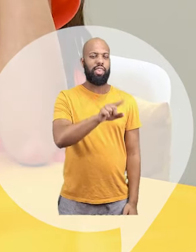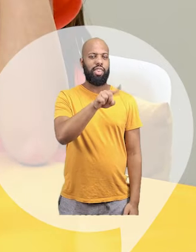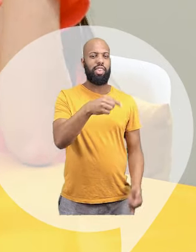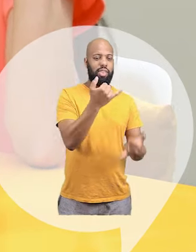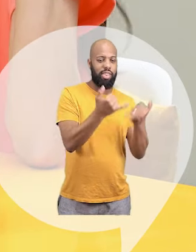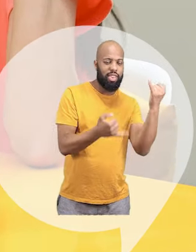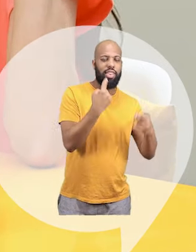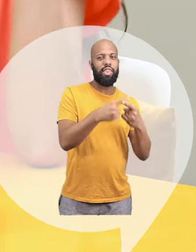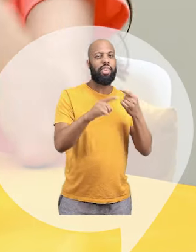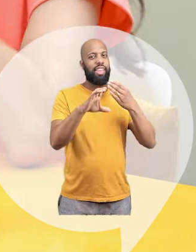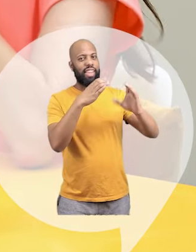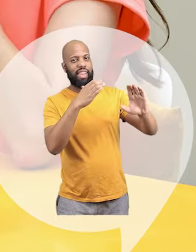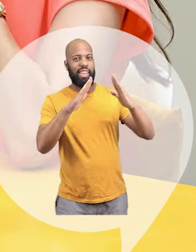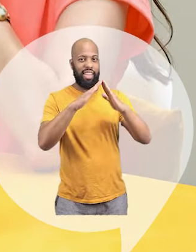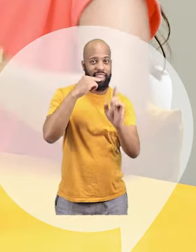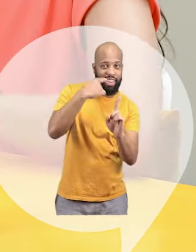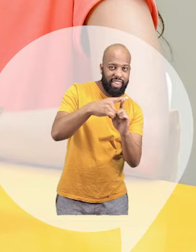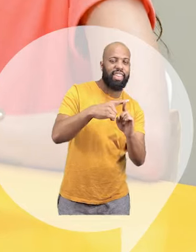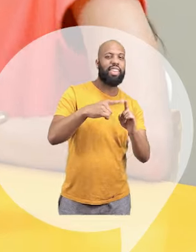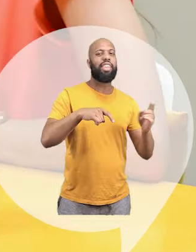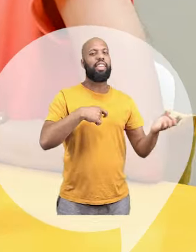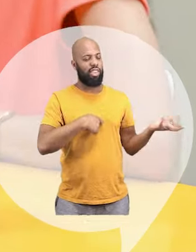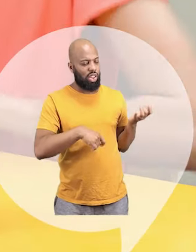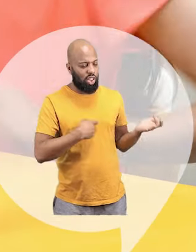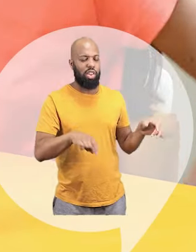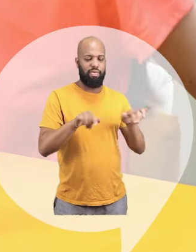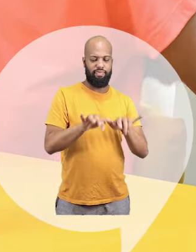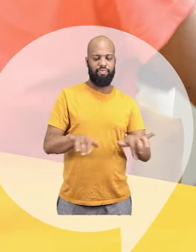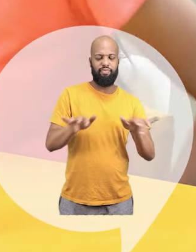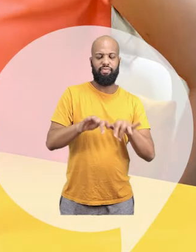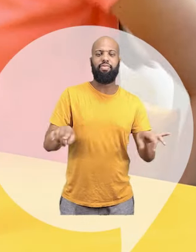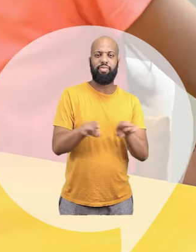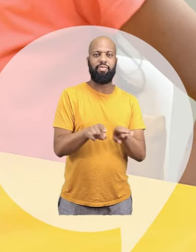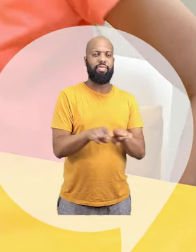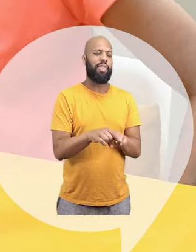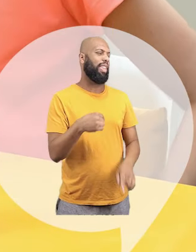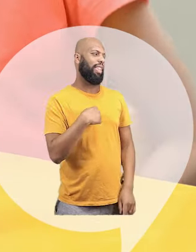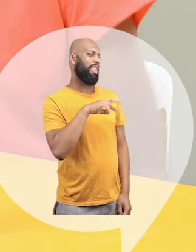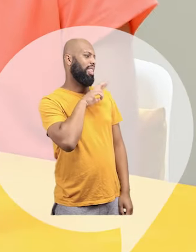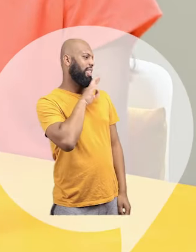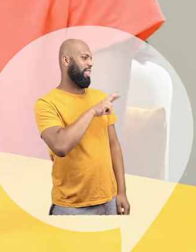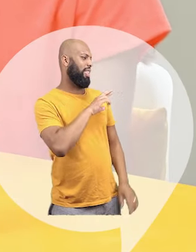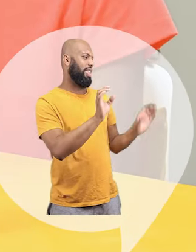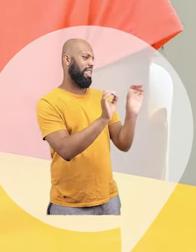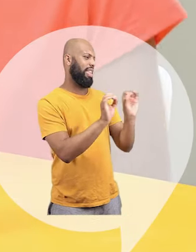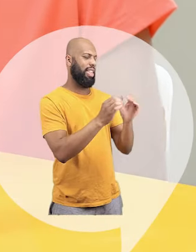porque aí na igreja ela toca ela faz o corre dela